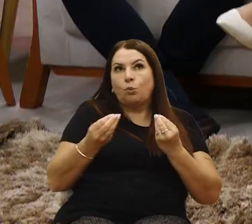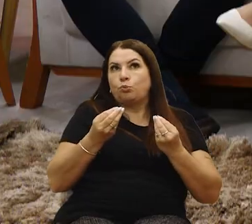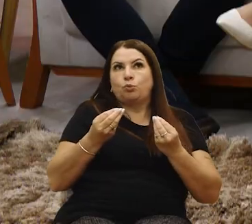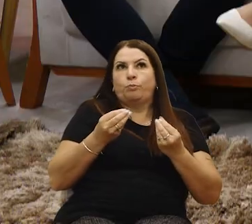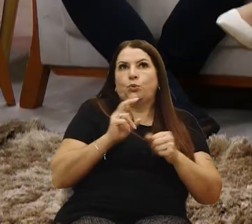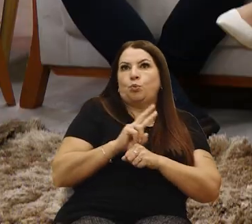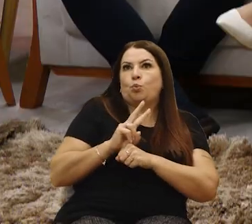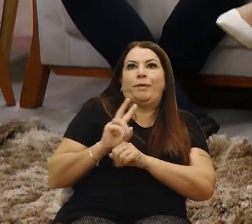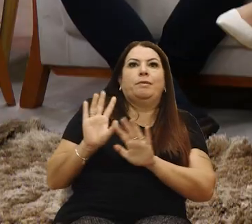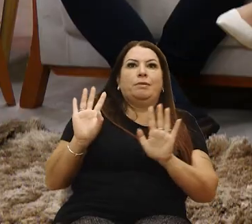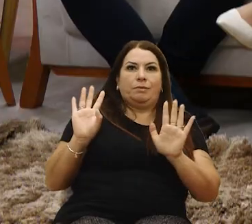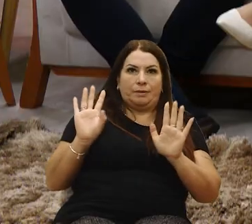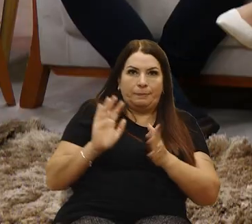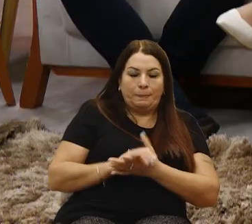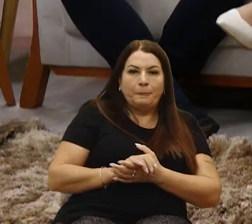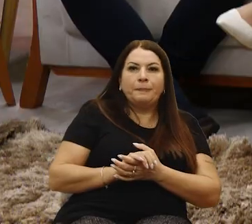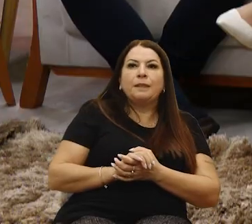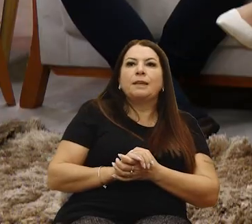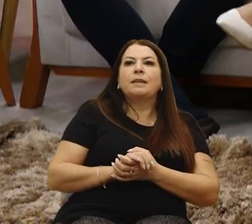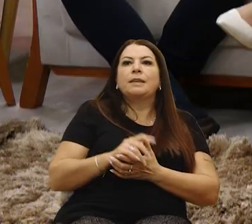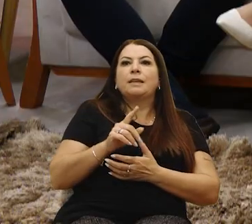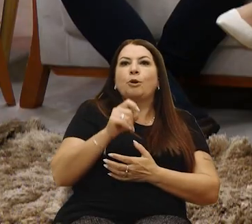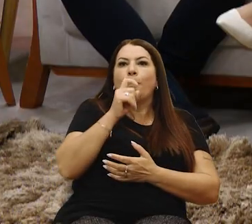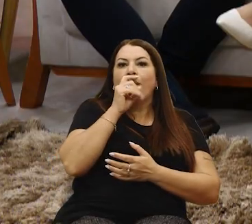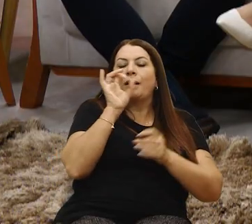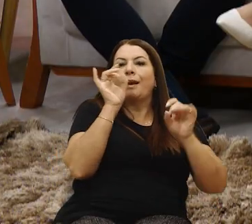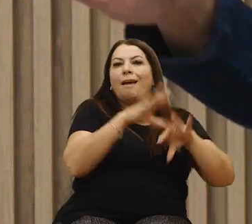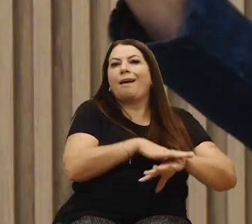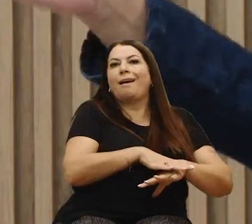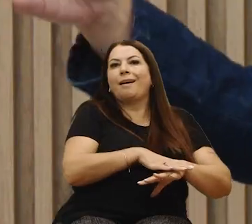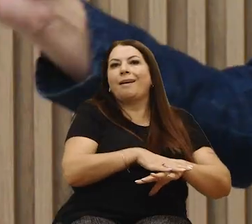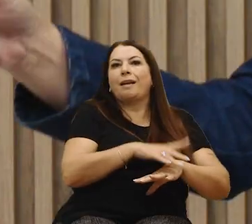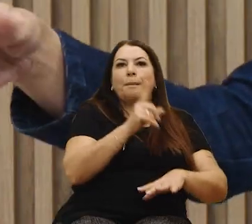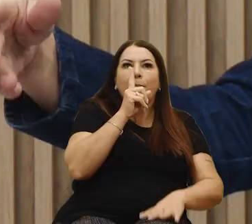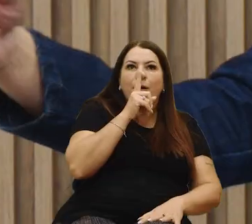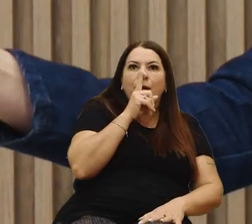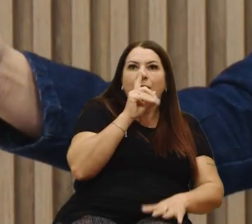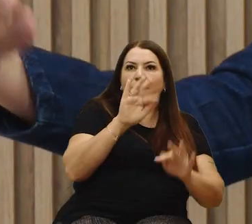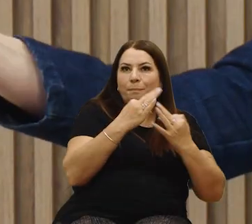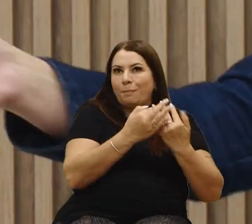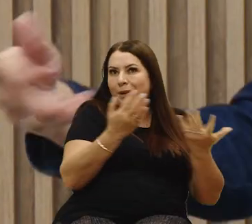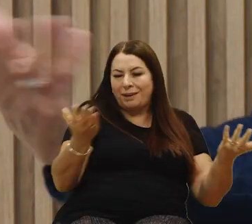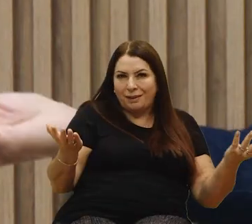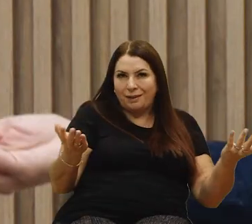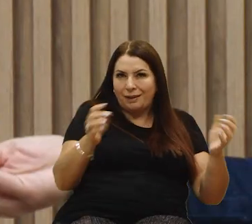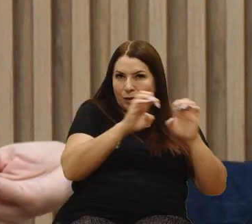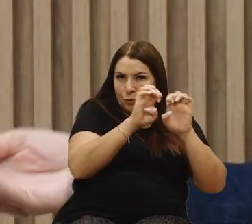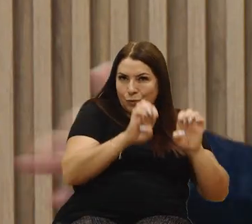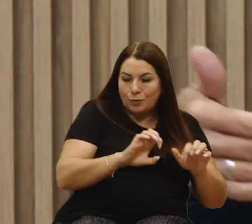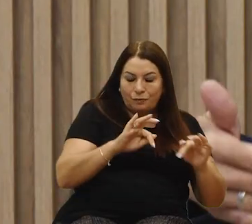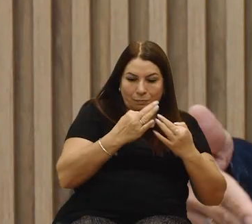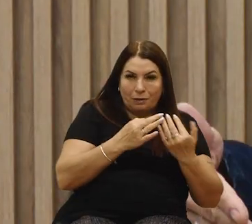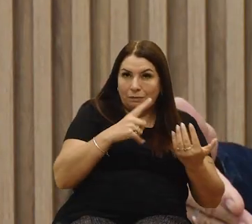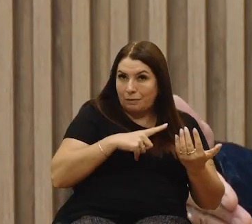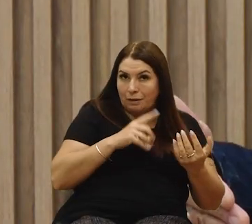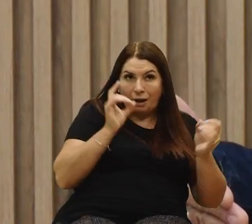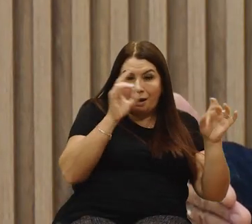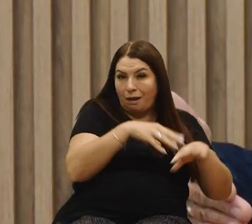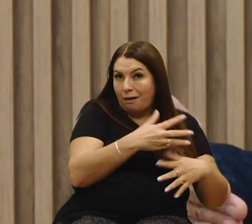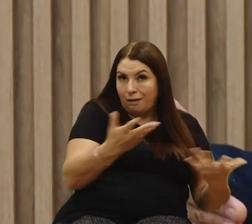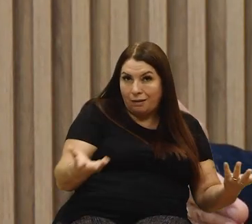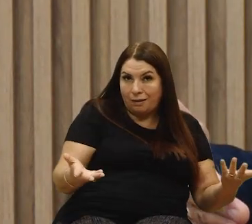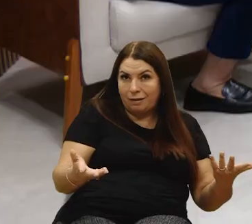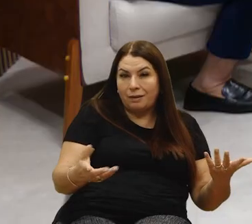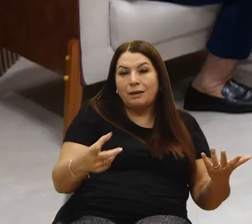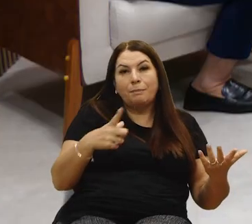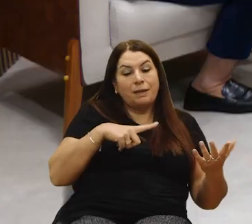super protetivo, né? E aí o pai abandona. O pai e a mãe, enfim, a família, a estrutura familiar que tenha, abandona.